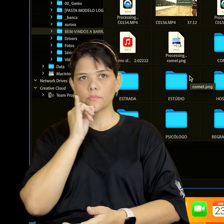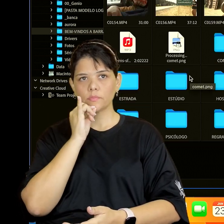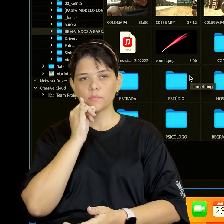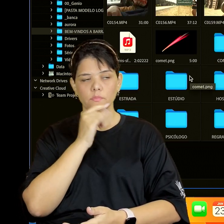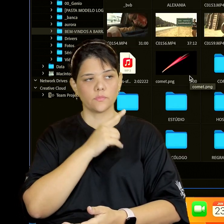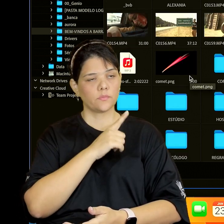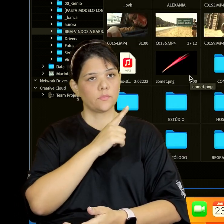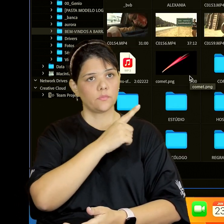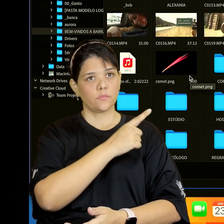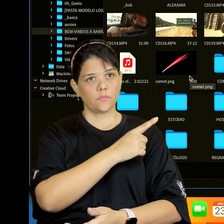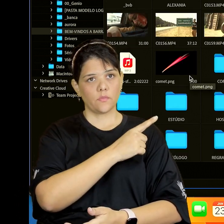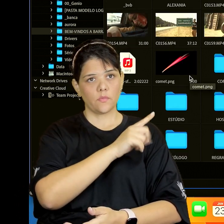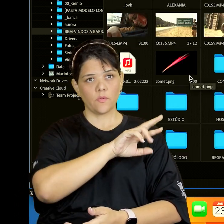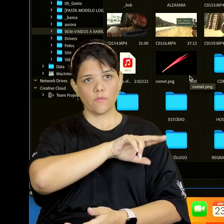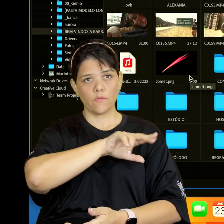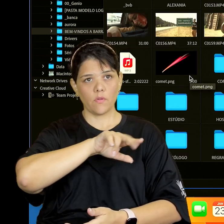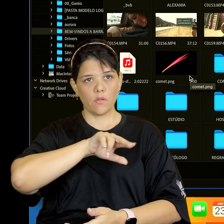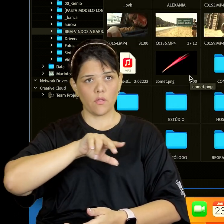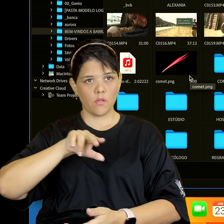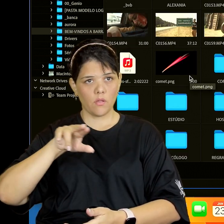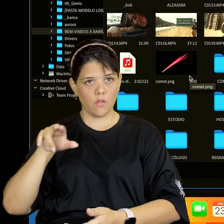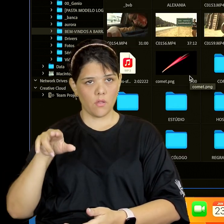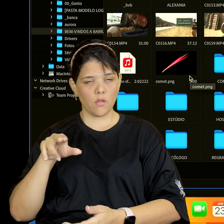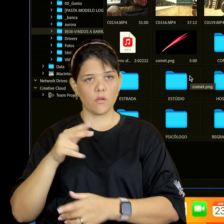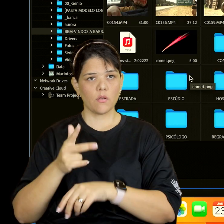tem várias gravações de outro filme.